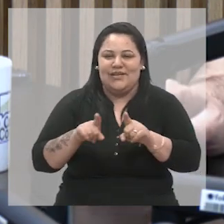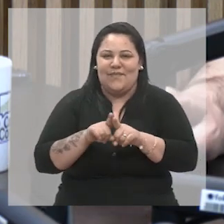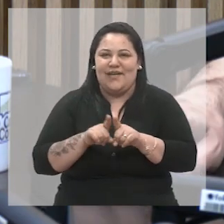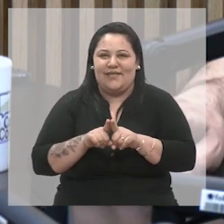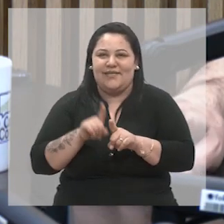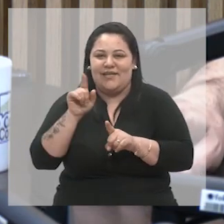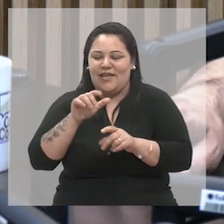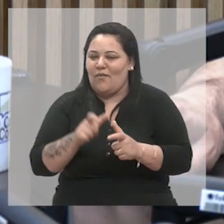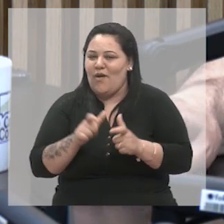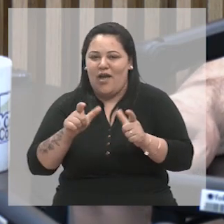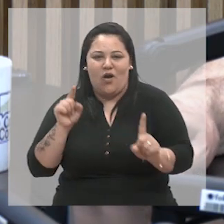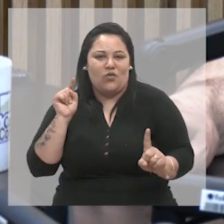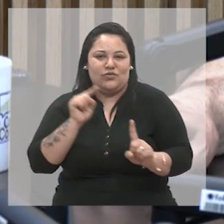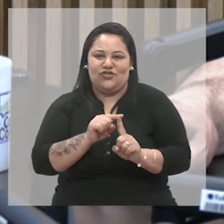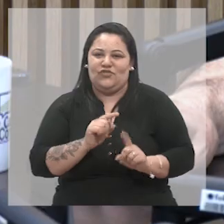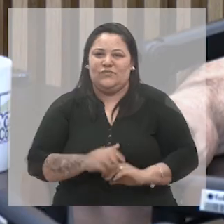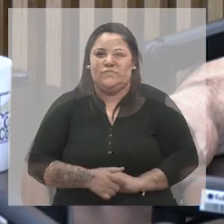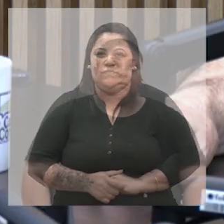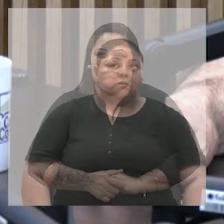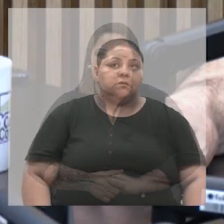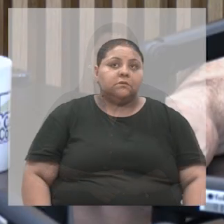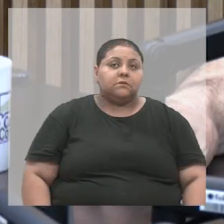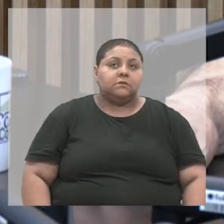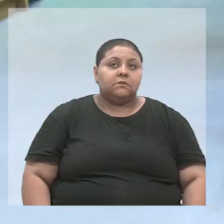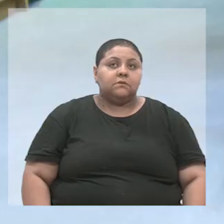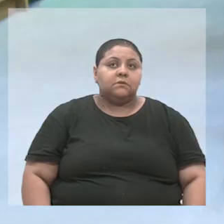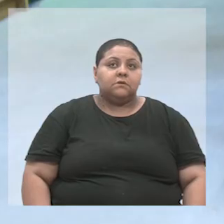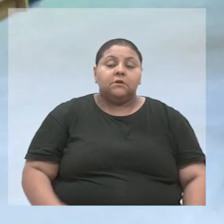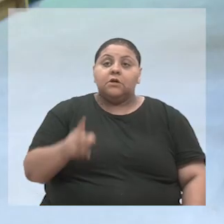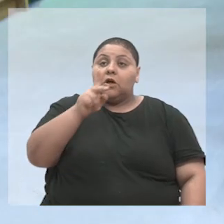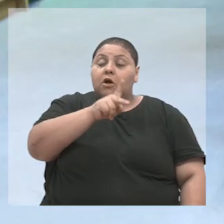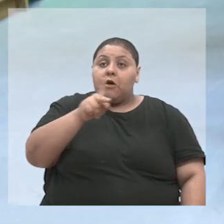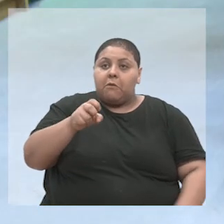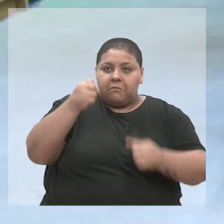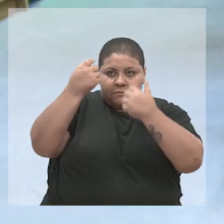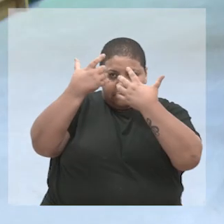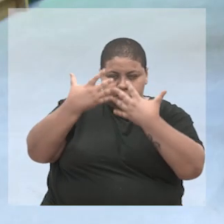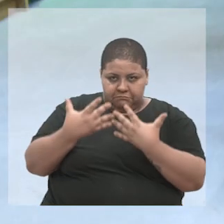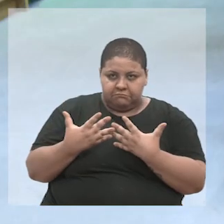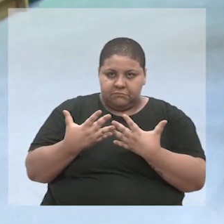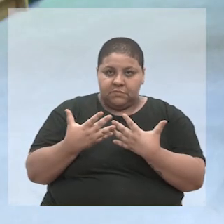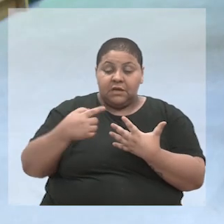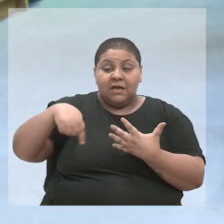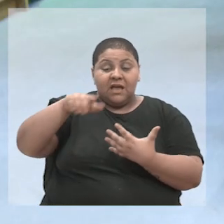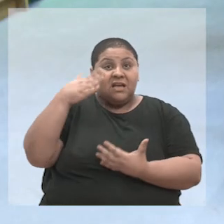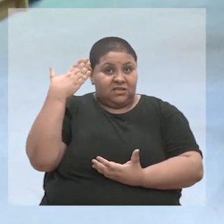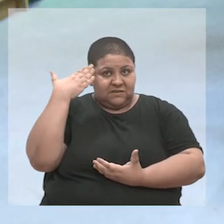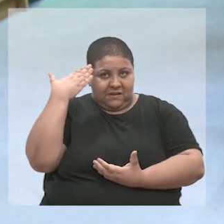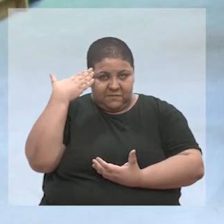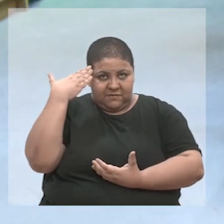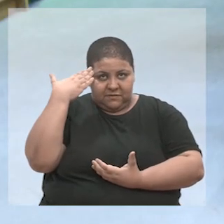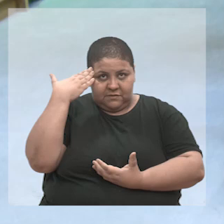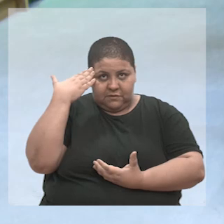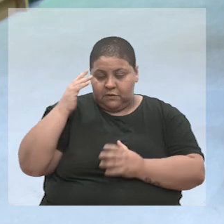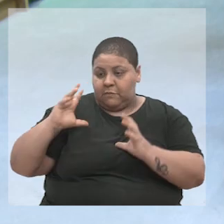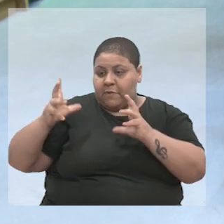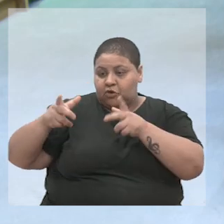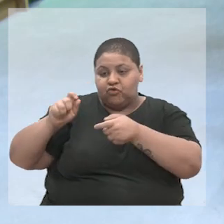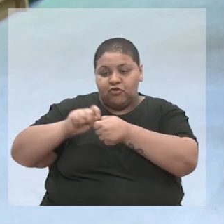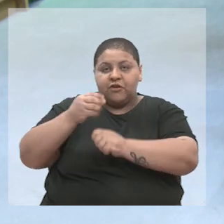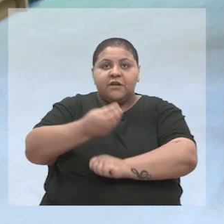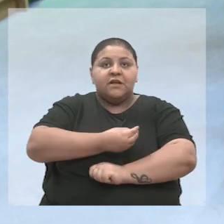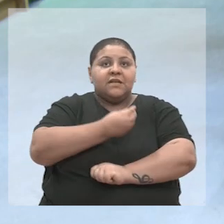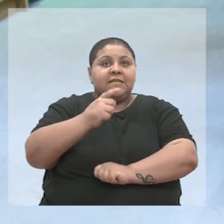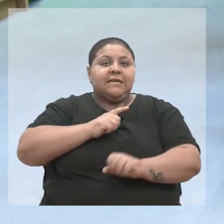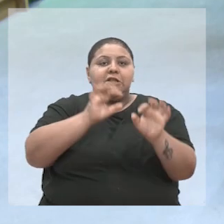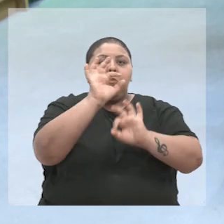é o nosso maior objetivo. Professor, diz uma coisa, a gente sabe que para tudo que se faz na vida tem que ter um planejamento, né,